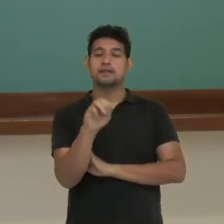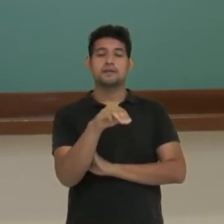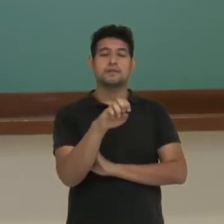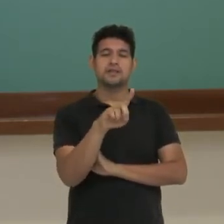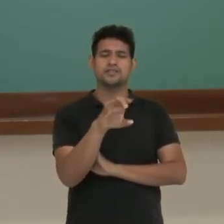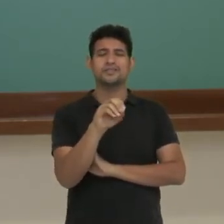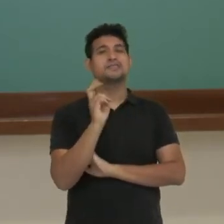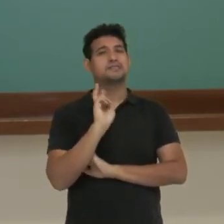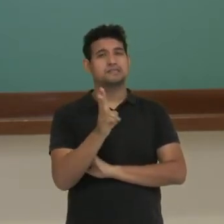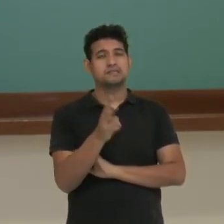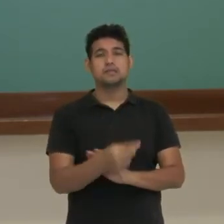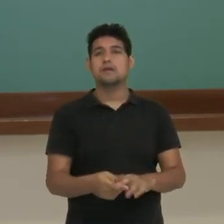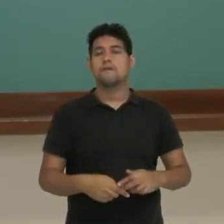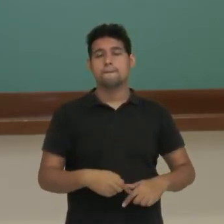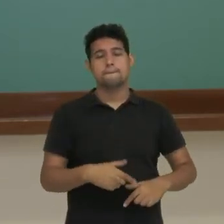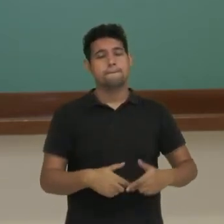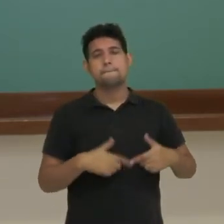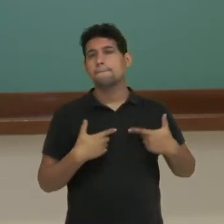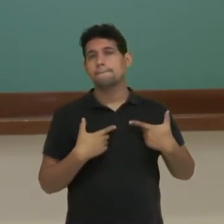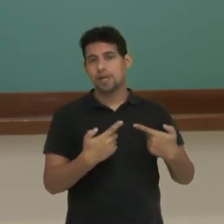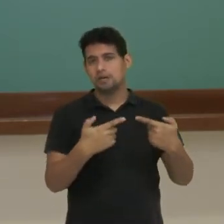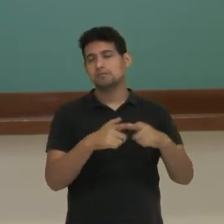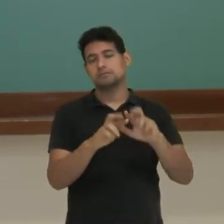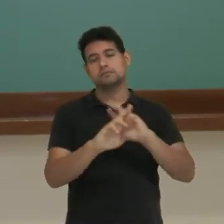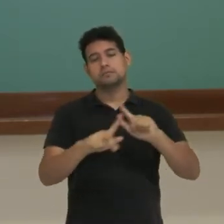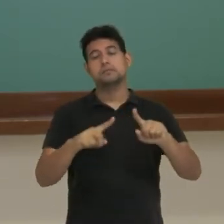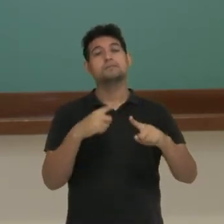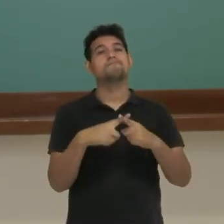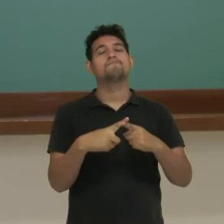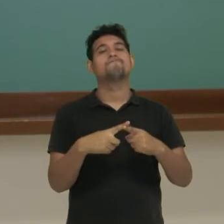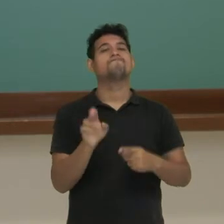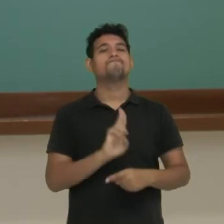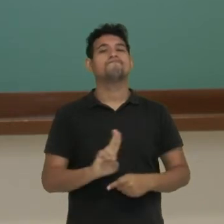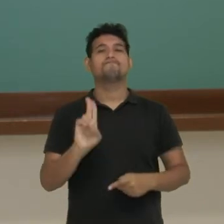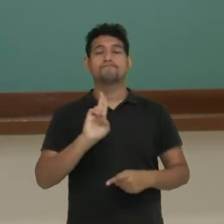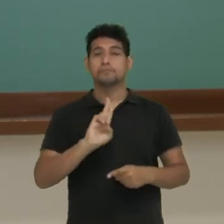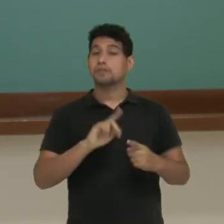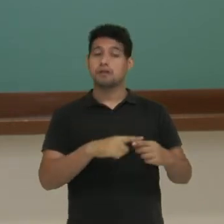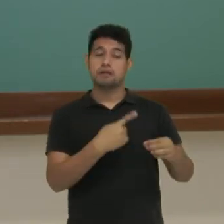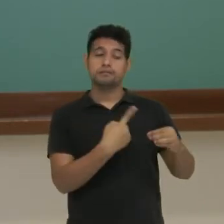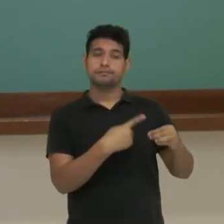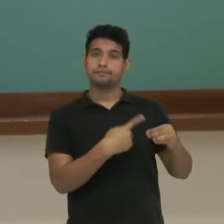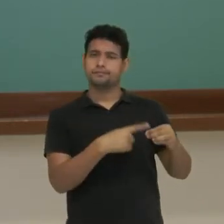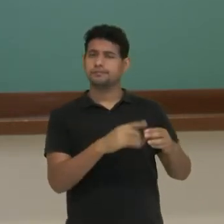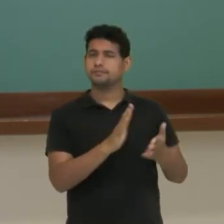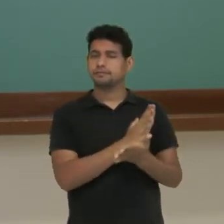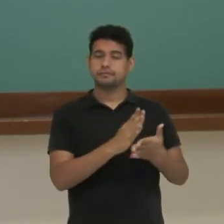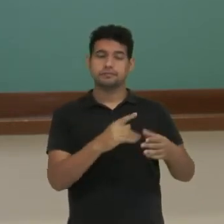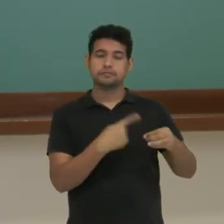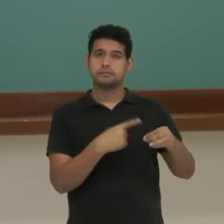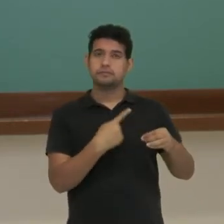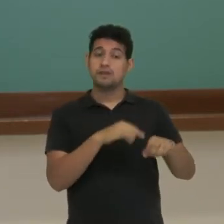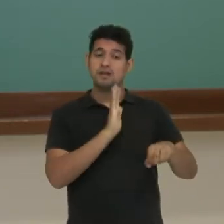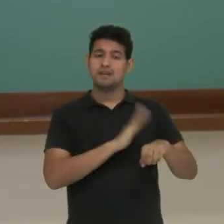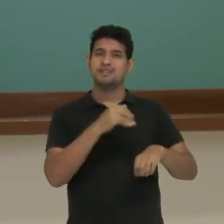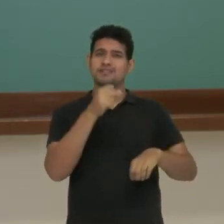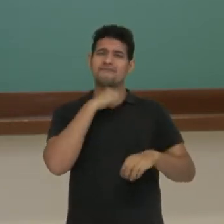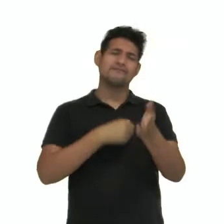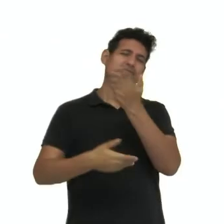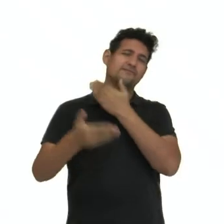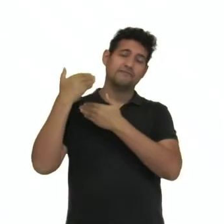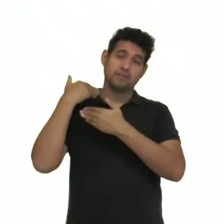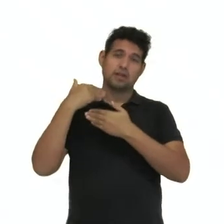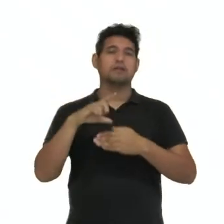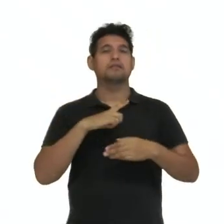conflituosa, exatamente porque é a base da sustentação, as cidades, algumas das cidades mais antigas que a